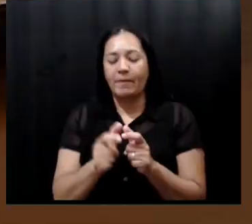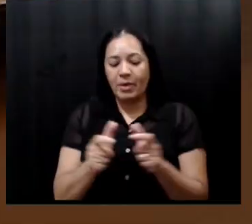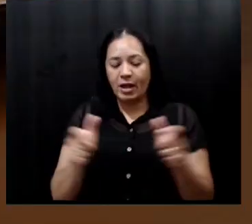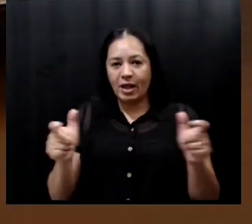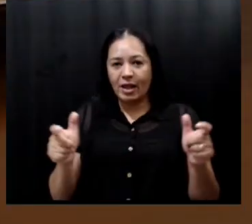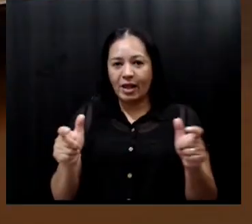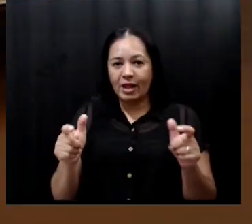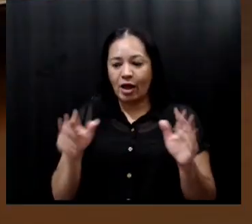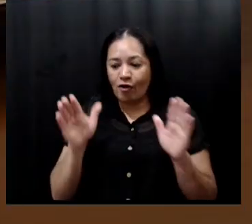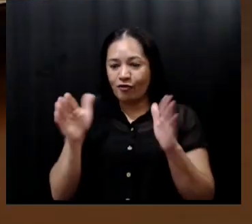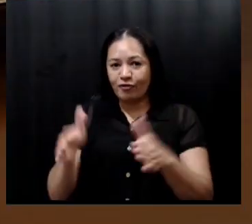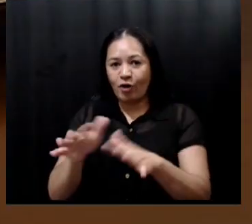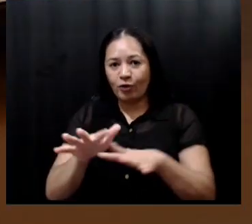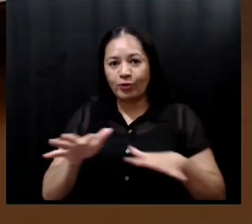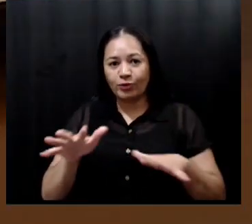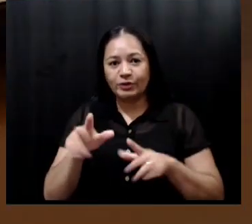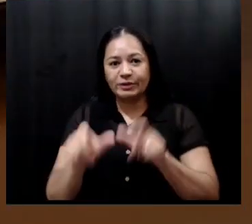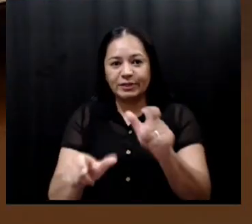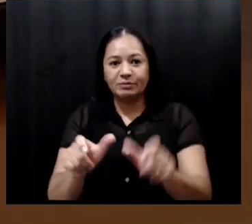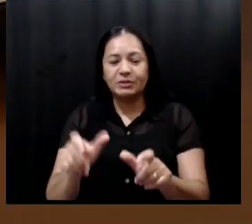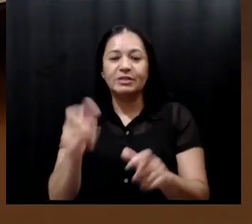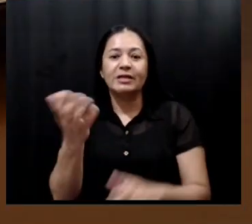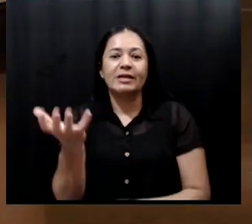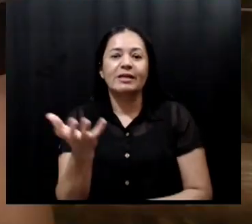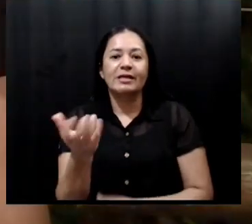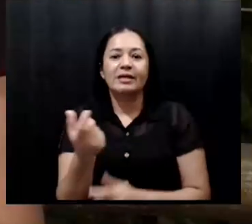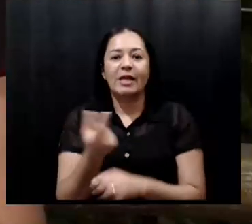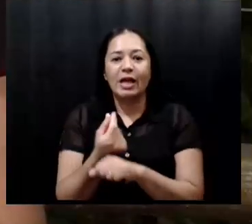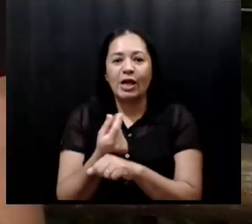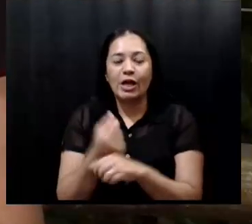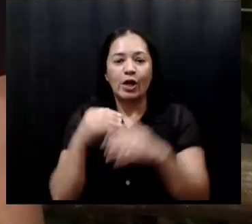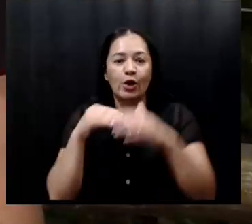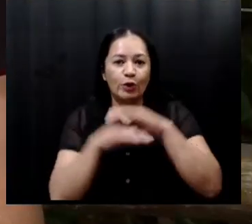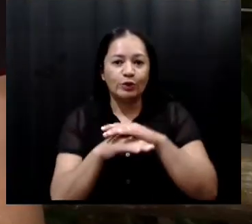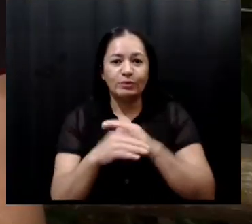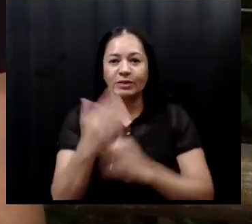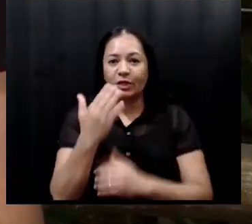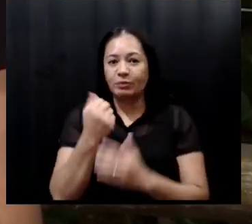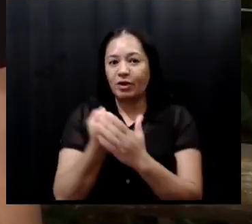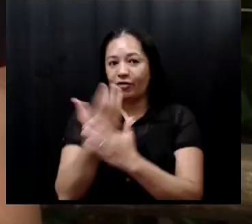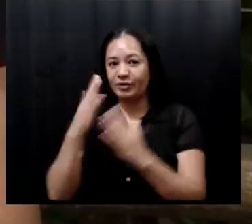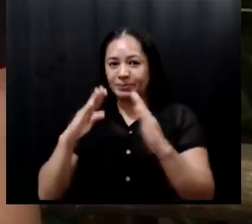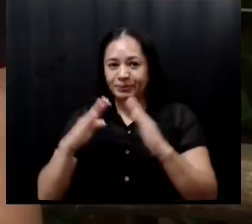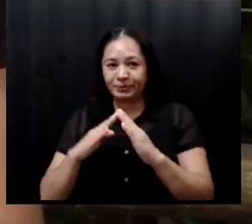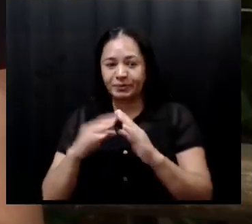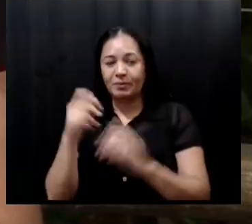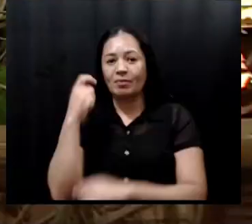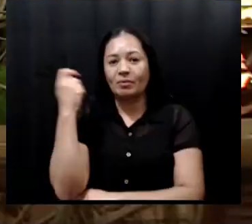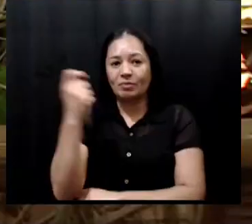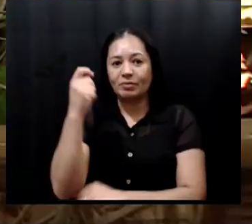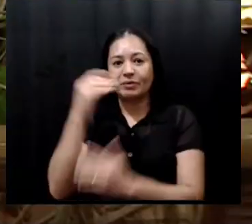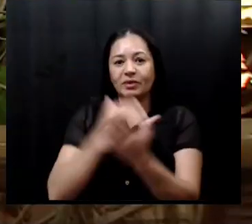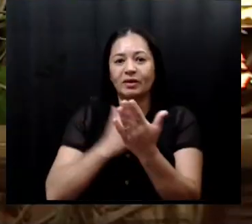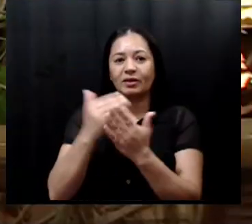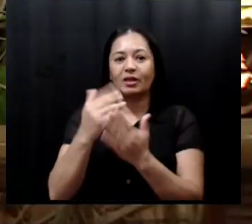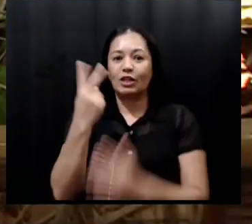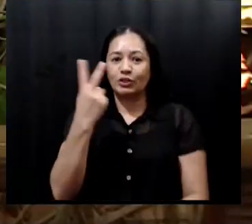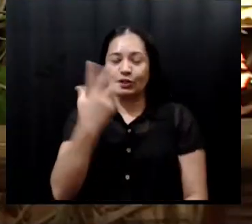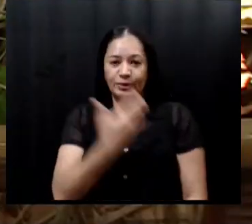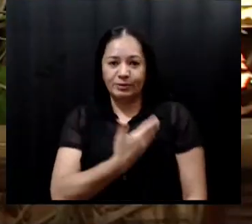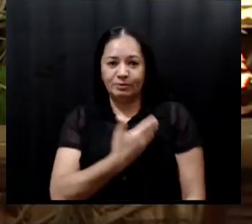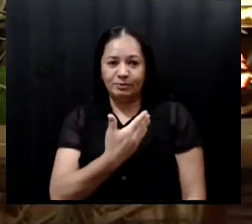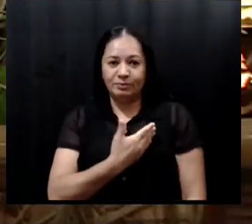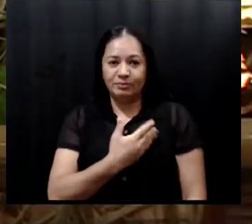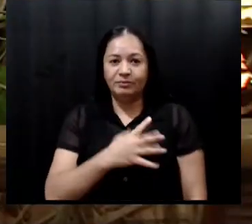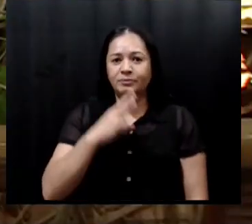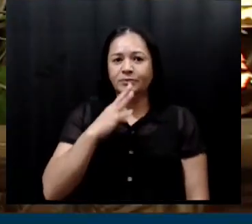quer economizar na alimentação fora de casa. A sociedade iniciou com 2 amigos que se conheciam desde